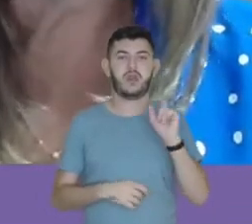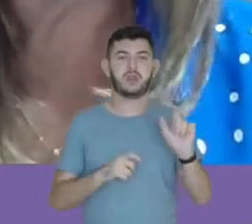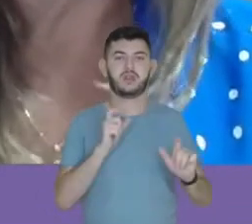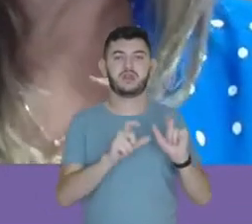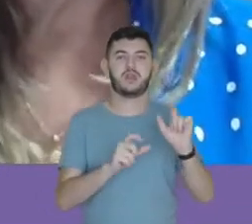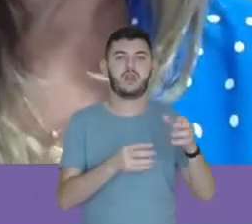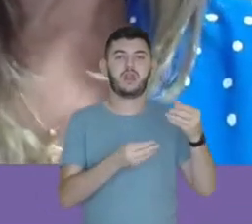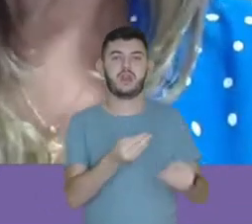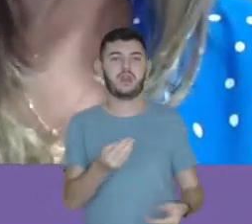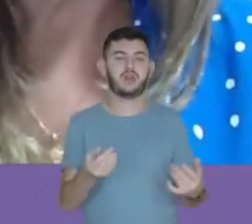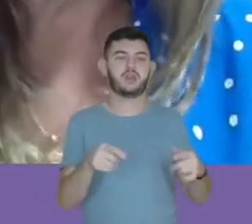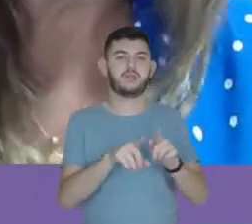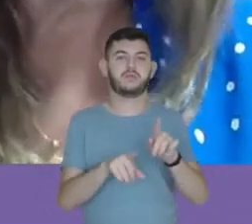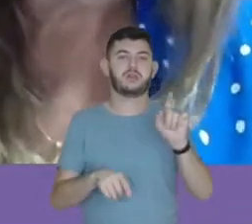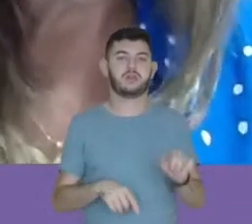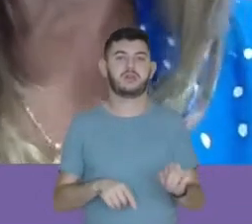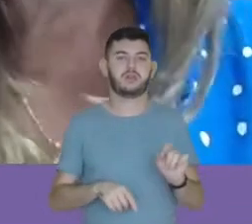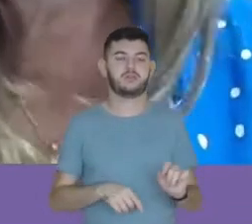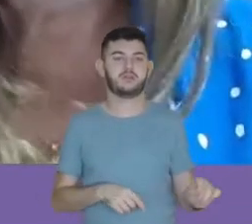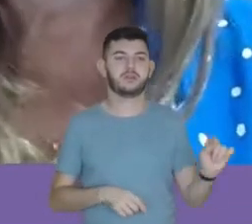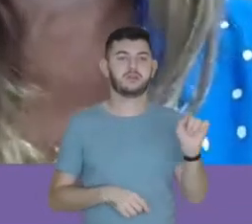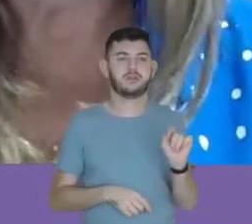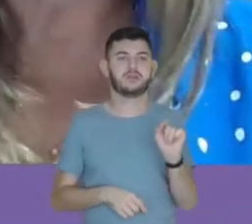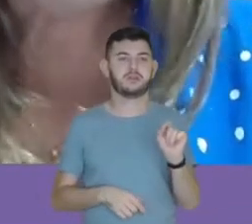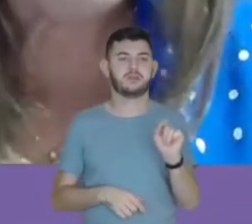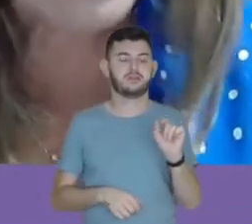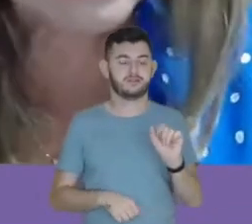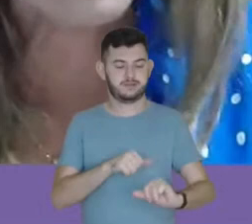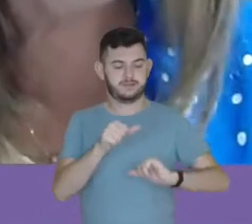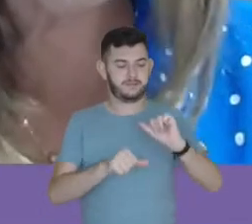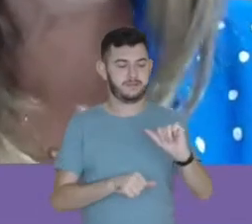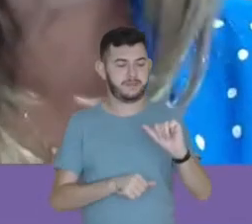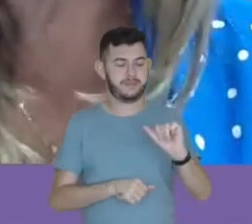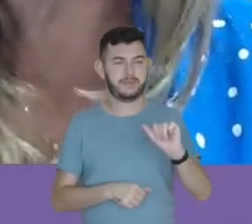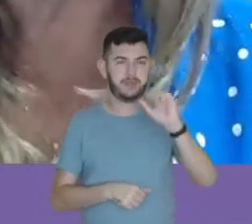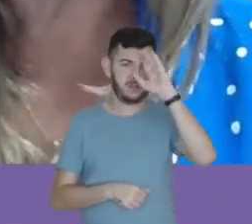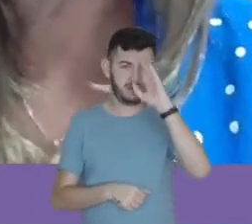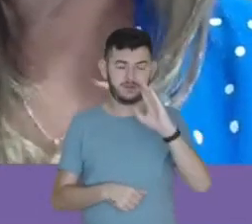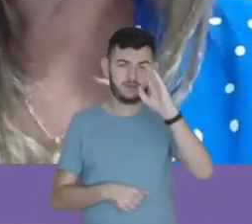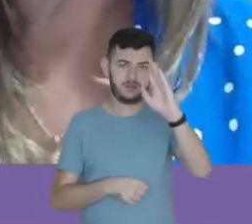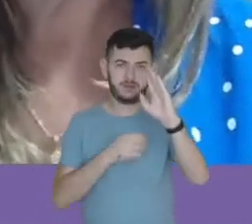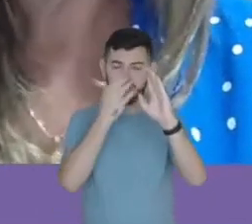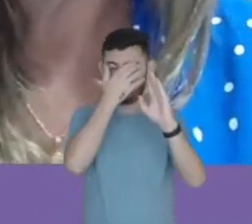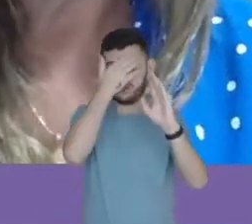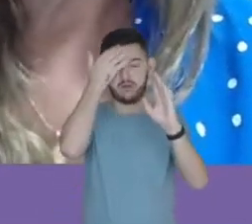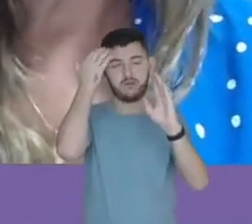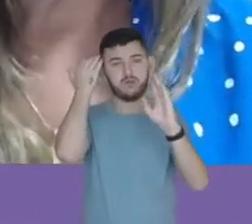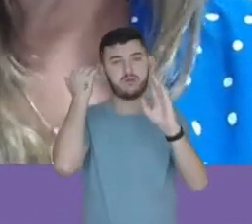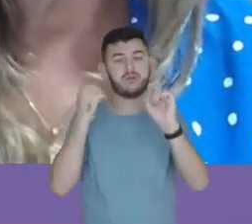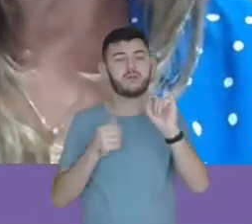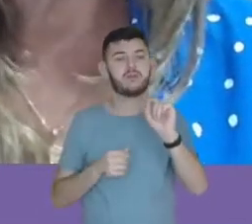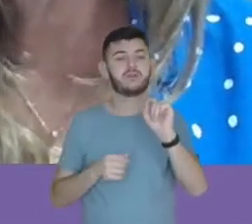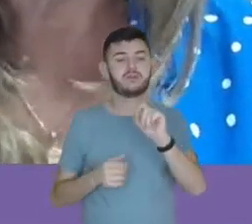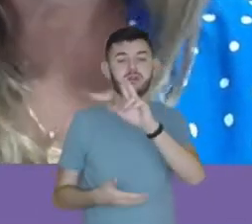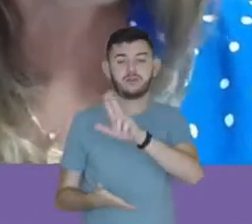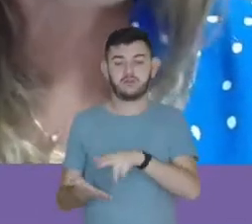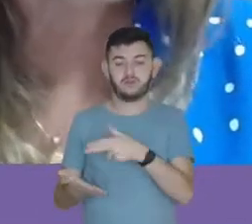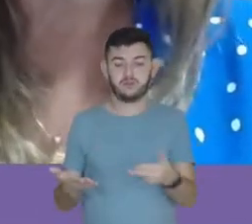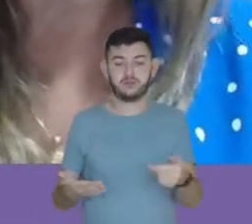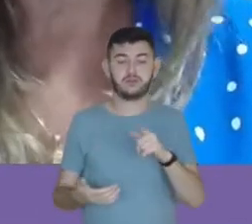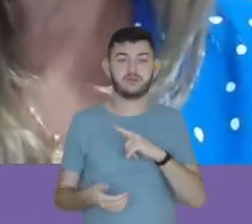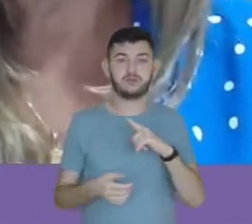na concepção, né, na grande alteração, na premissa central que essa convenção traz para